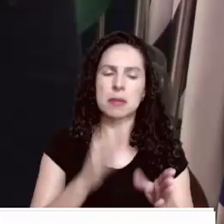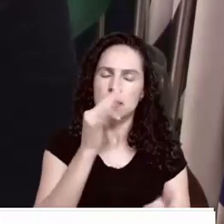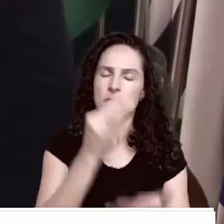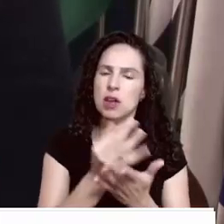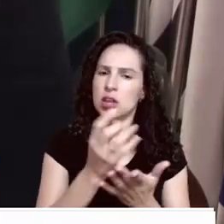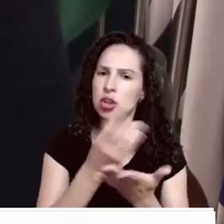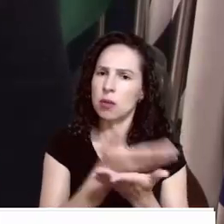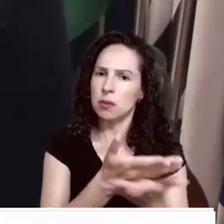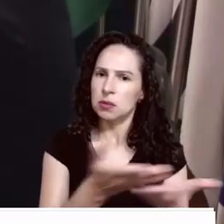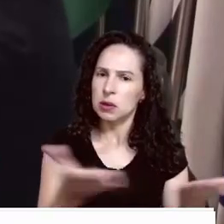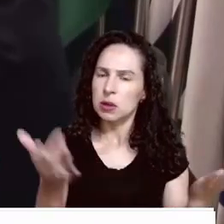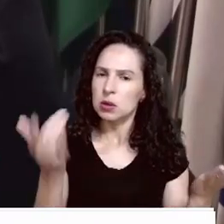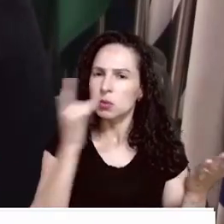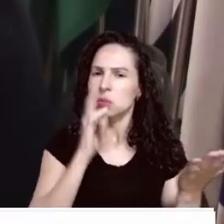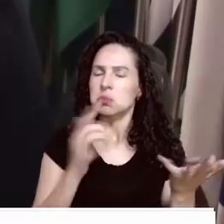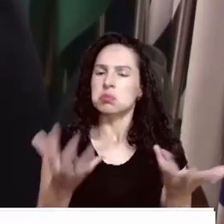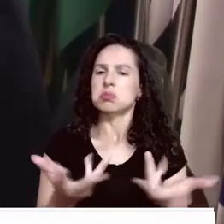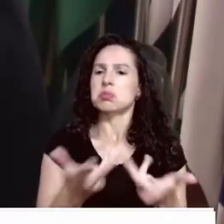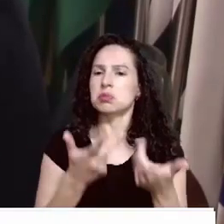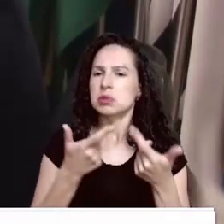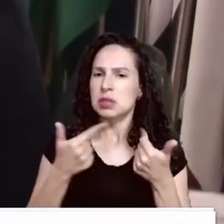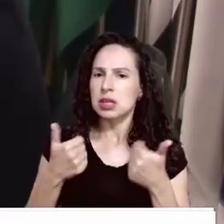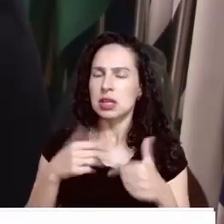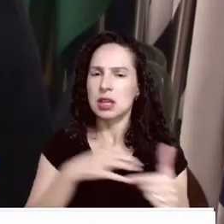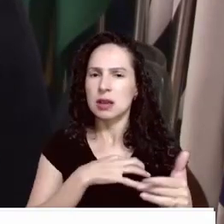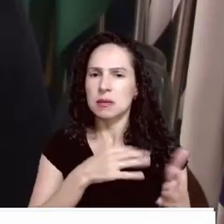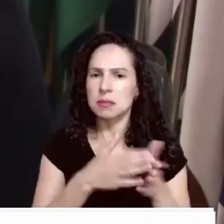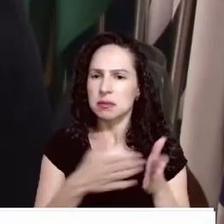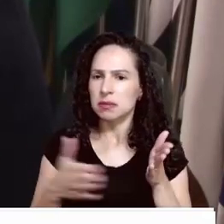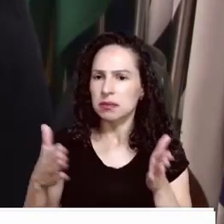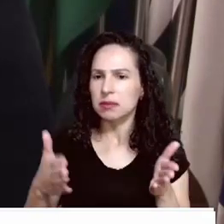um excelente mandato nessa Casa de Leis.